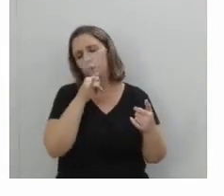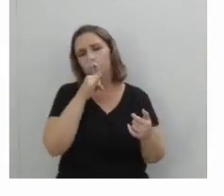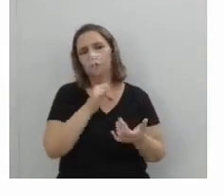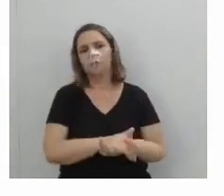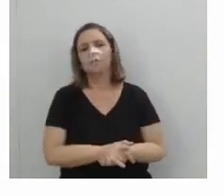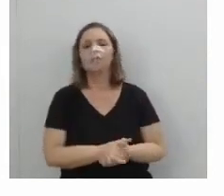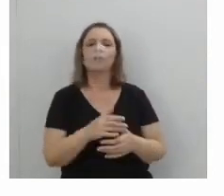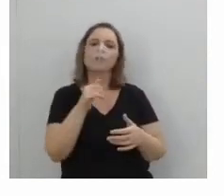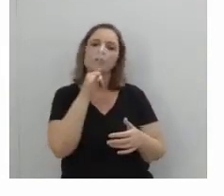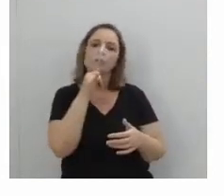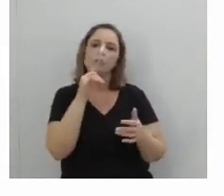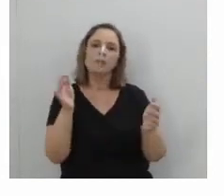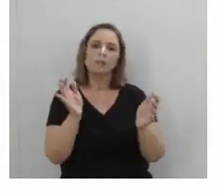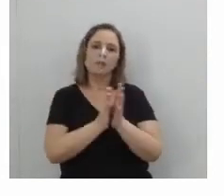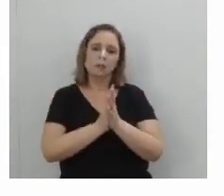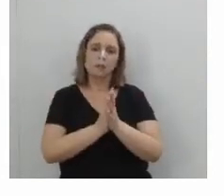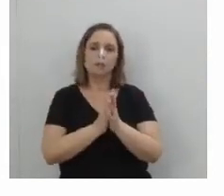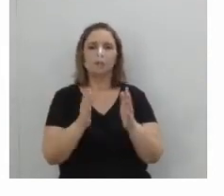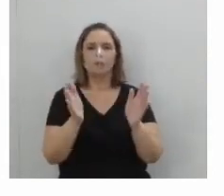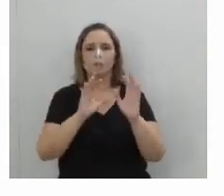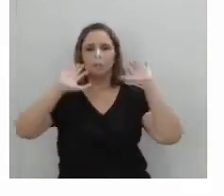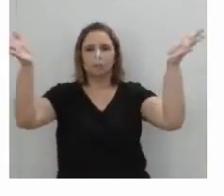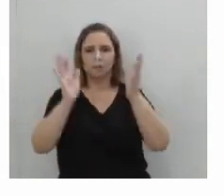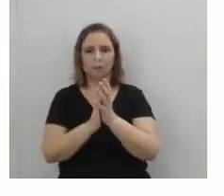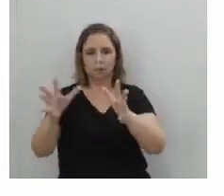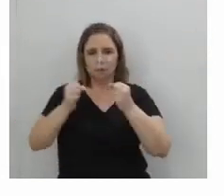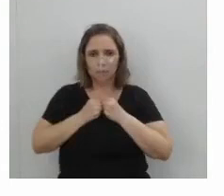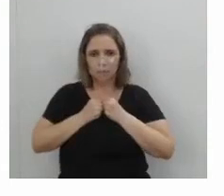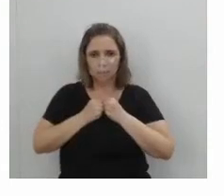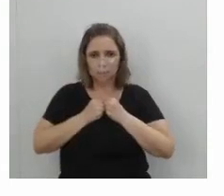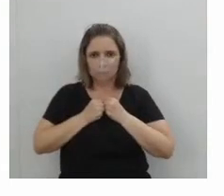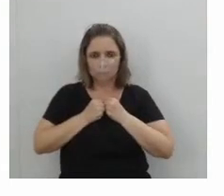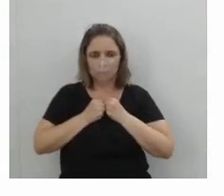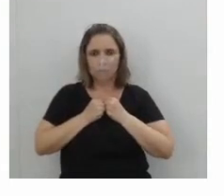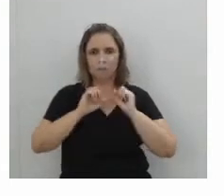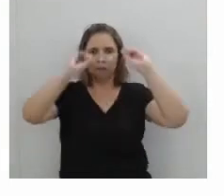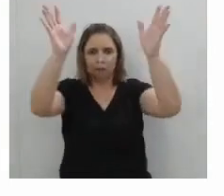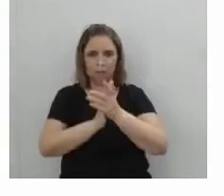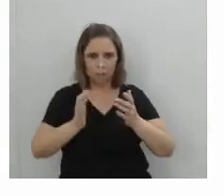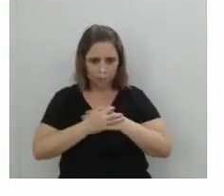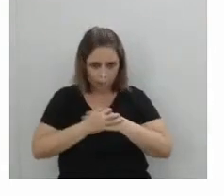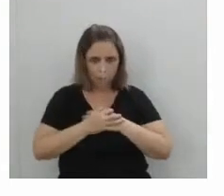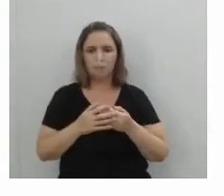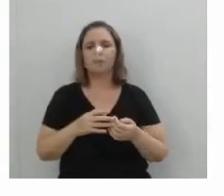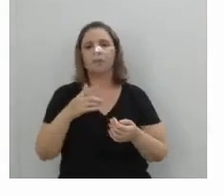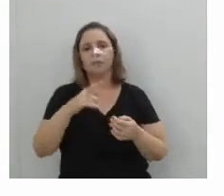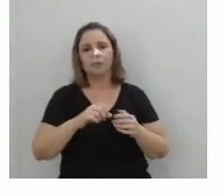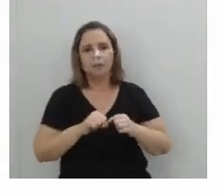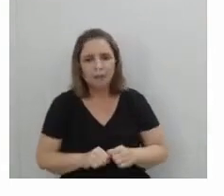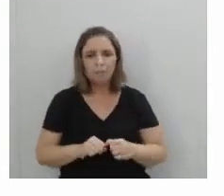usar. Por exemplo, bater palmas. Você joga a bola na parede, bate palmas e segura a bola de volta sem deixar cair. E aí